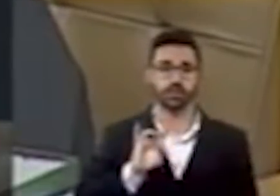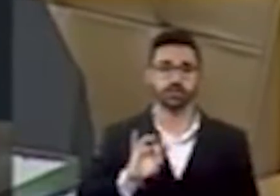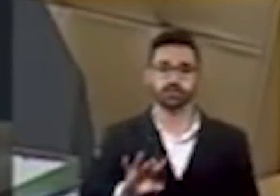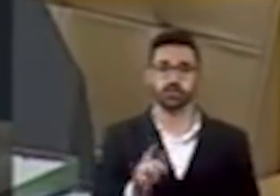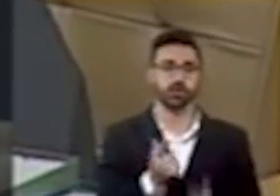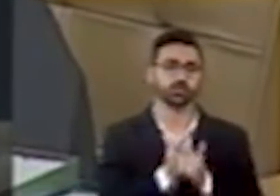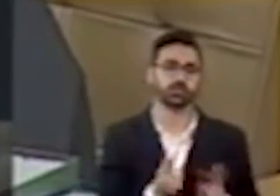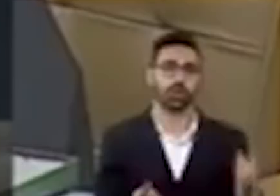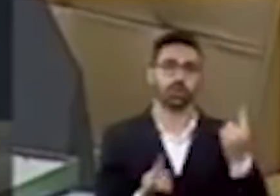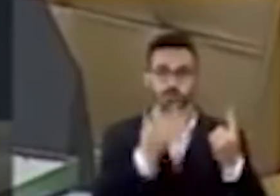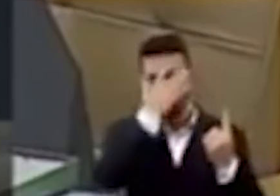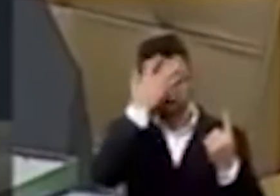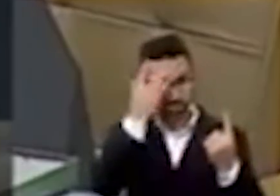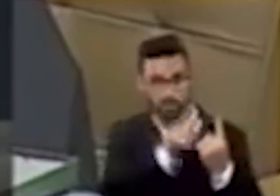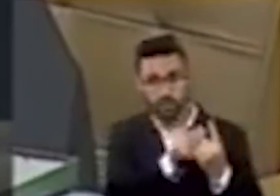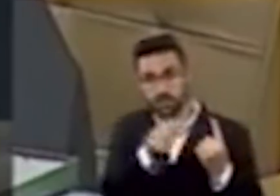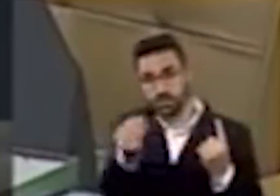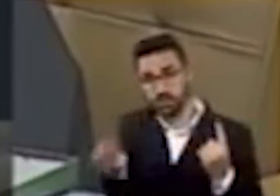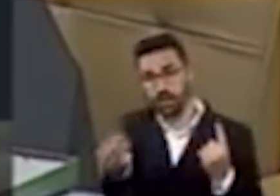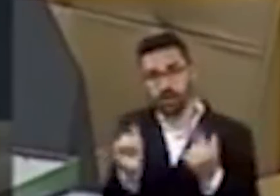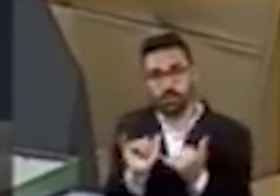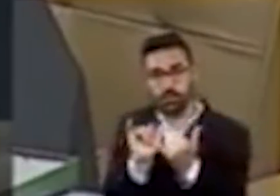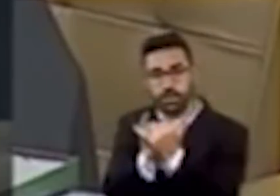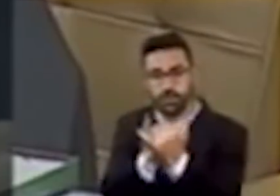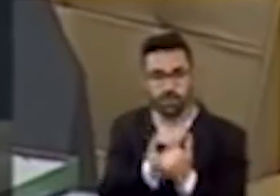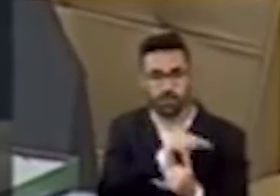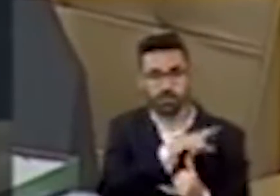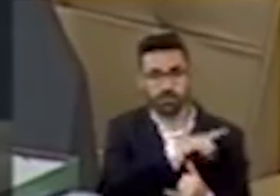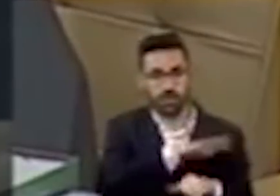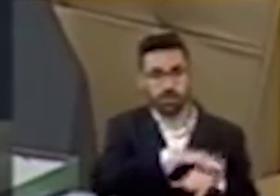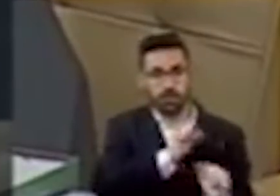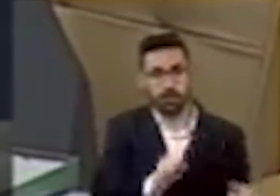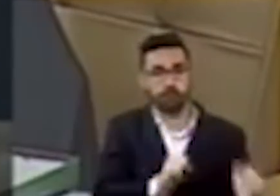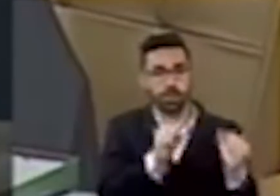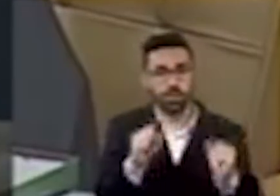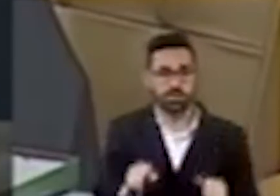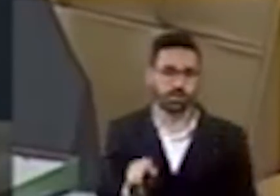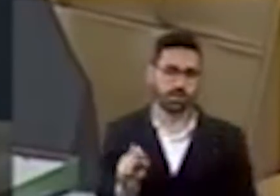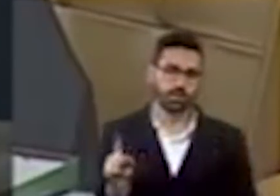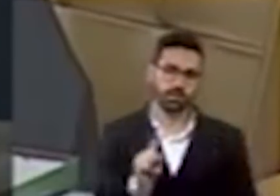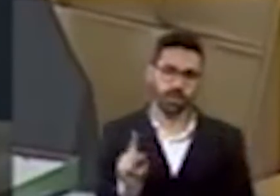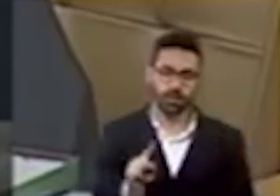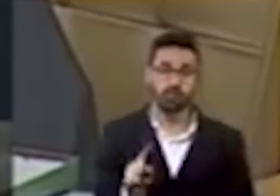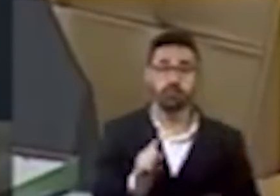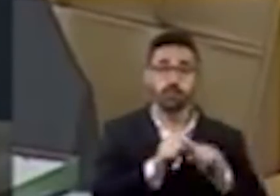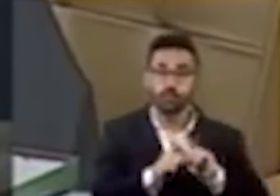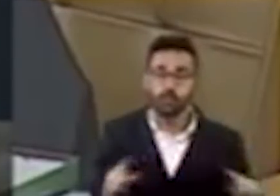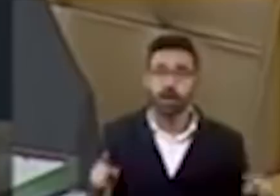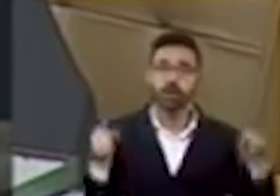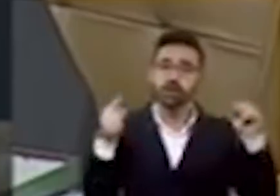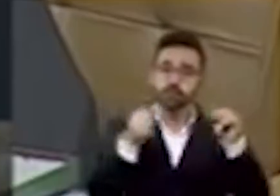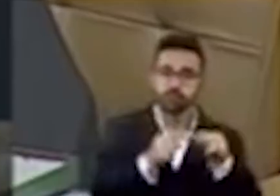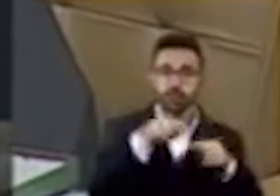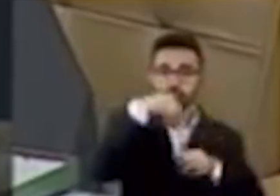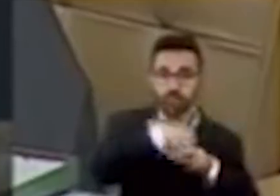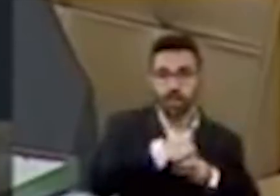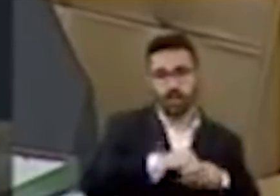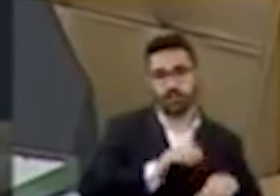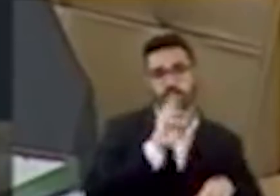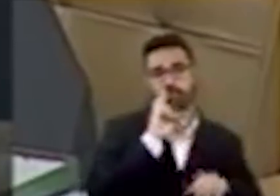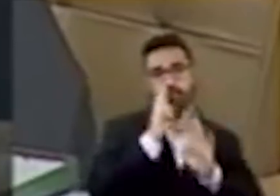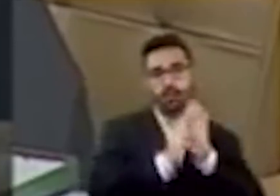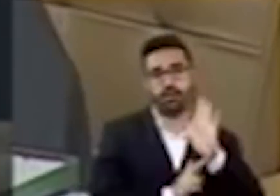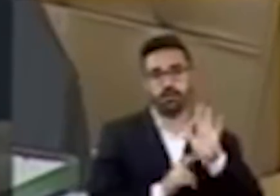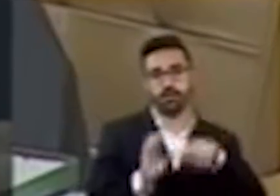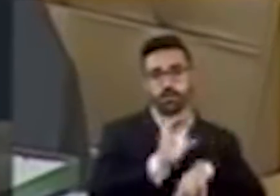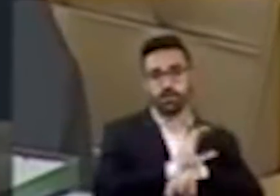de um indivíduo que passa a possuir poder. Faz parte do esquema constitucional.